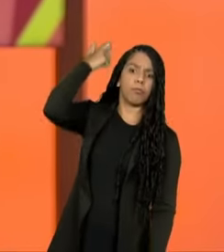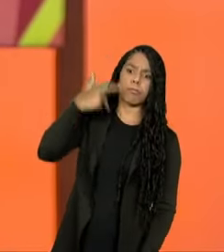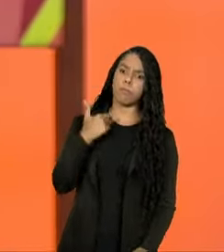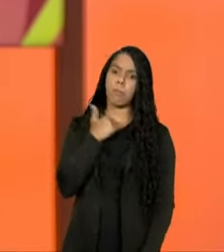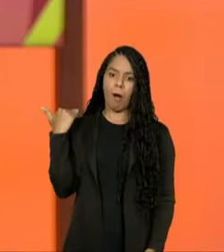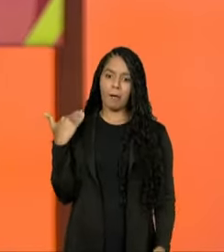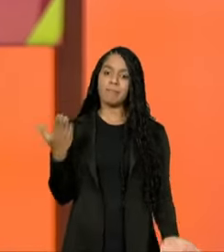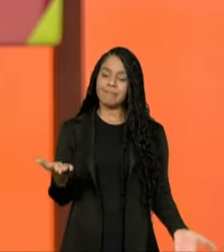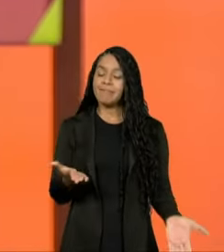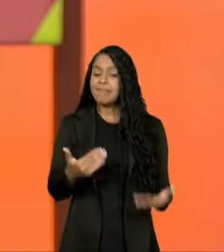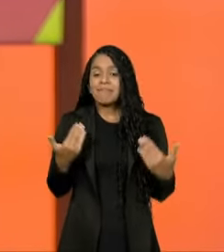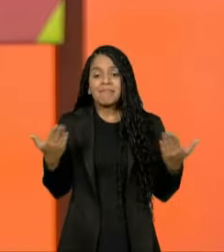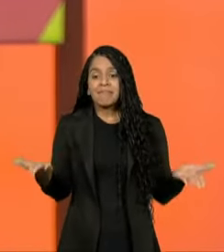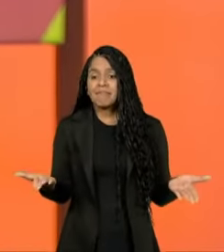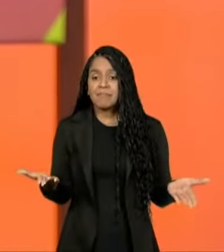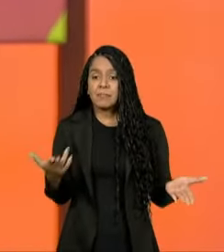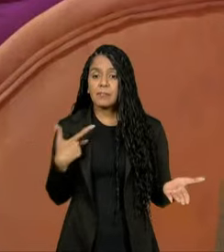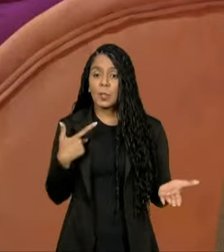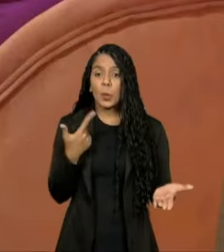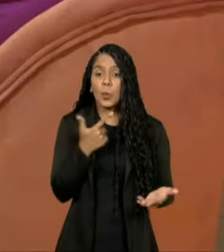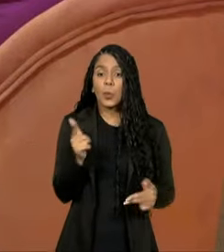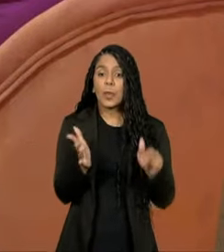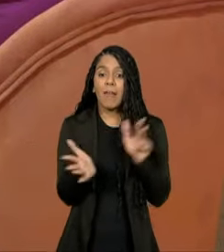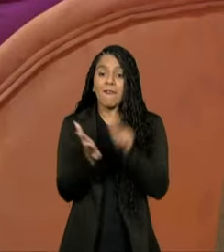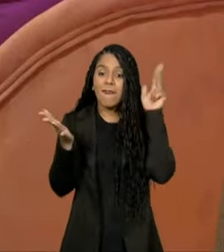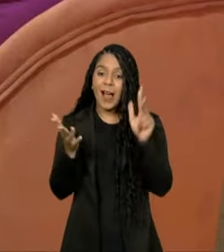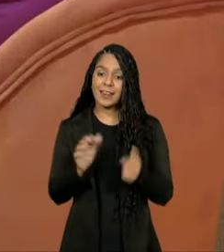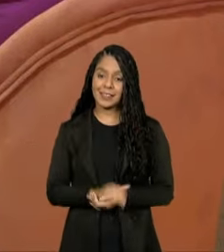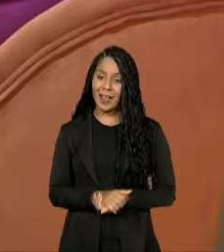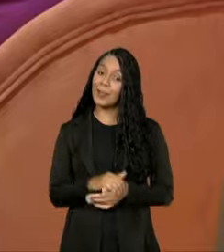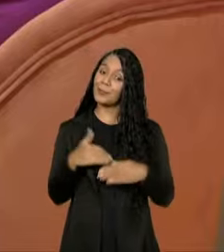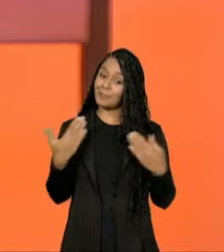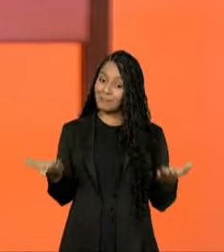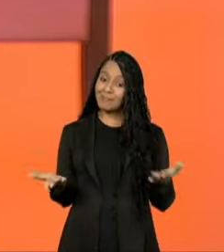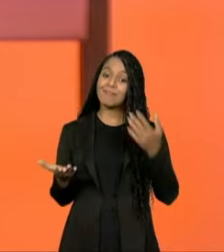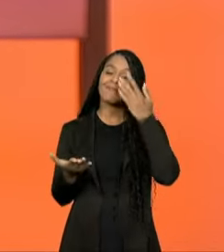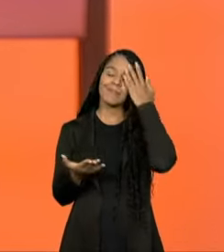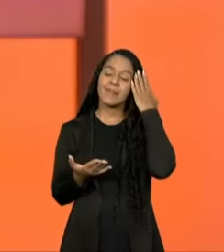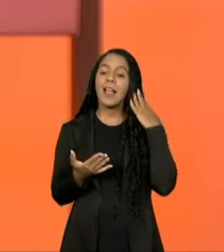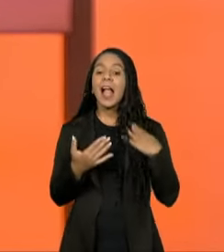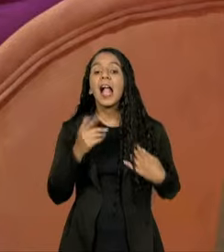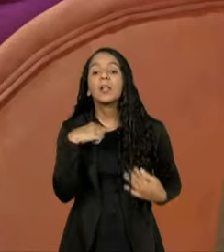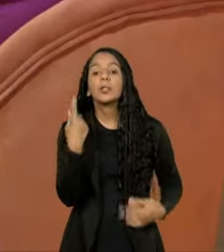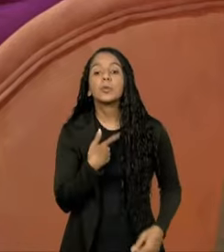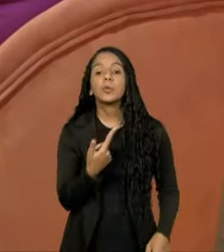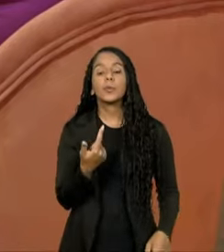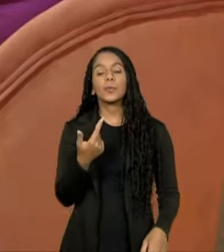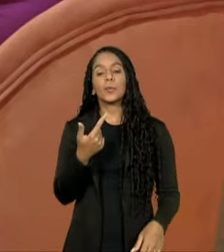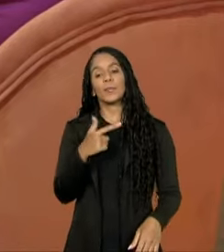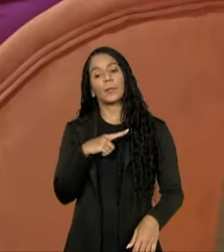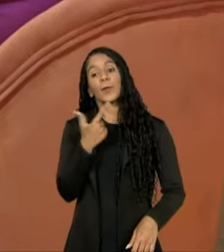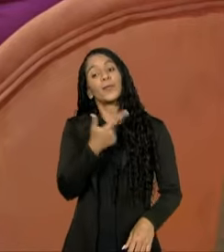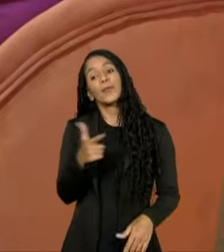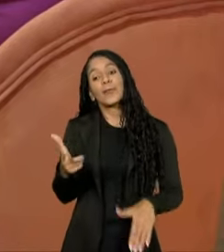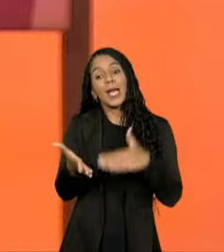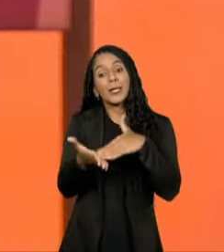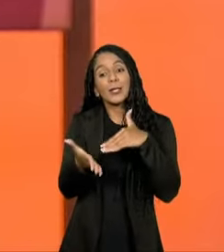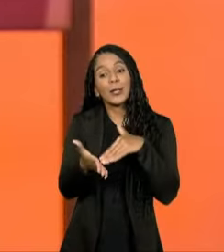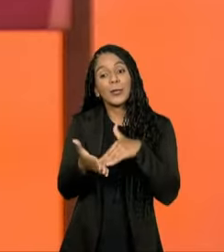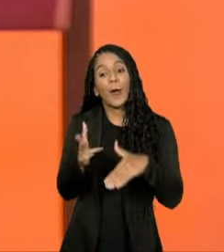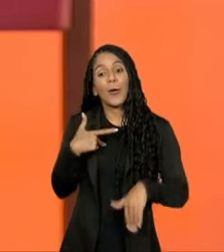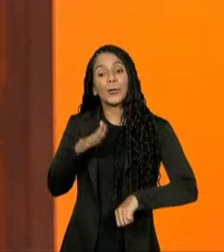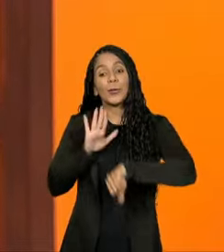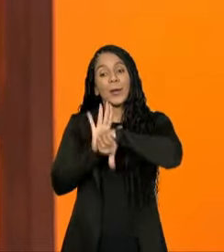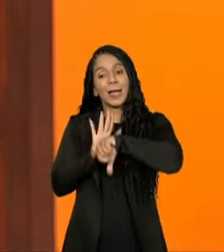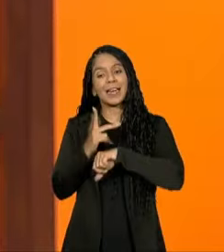Então, assim, não vale. Estado paralelo. Não vale. Né? Então, assim, a gente tem... Não existe escritório do crime na Constituição, né? Não, entendeu?